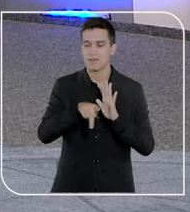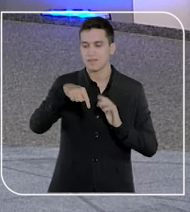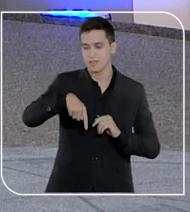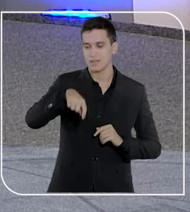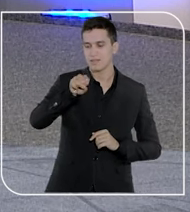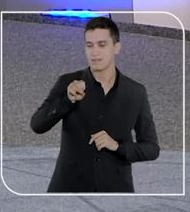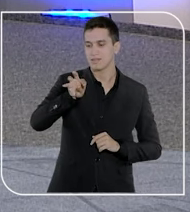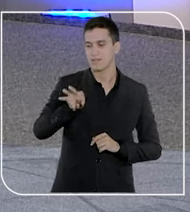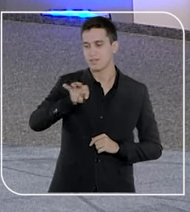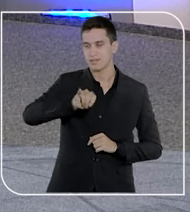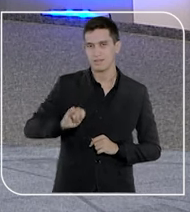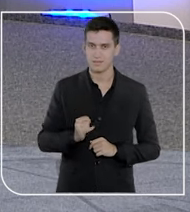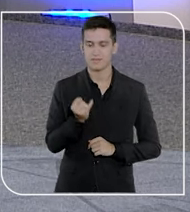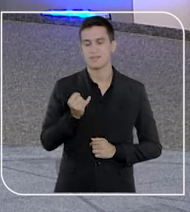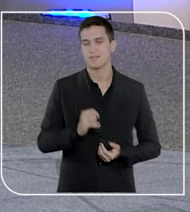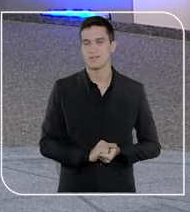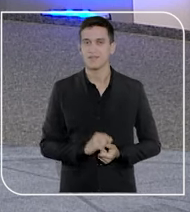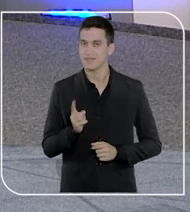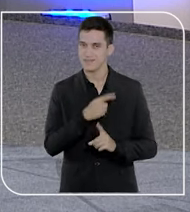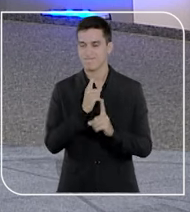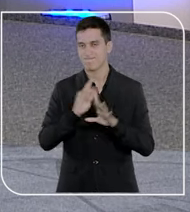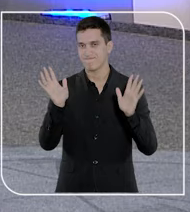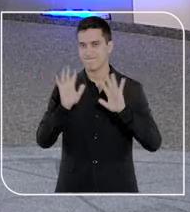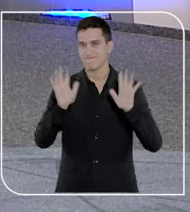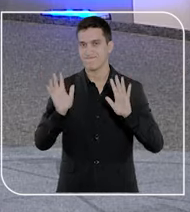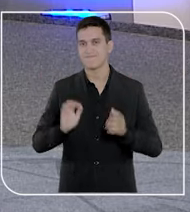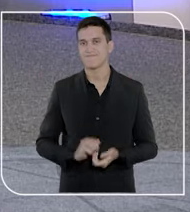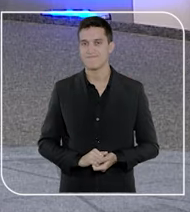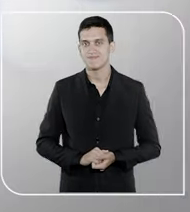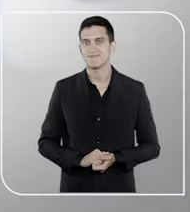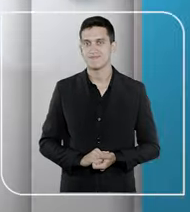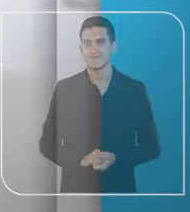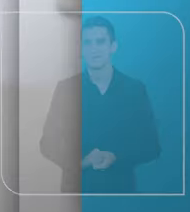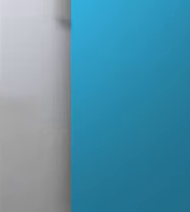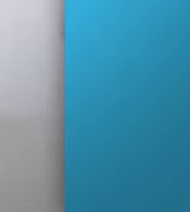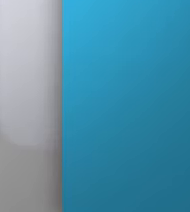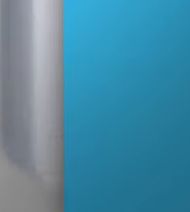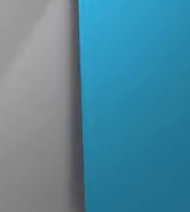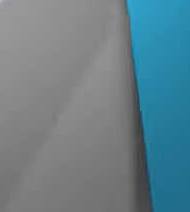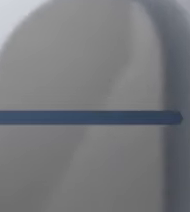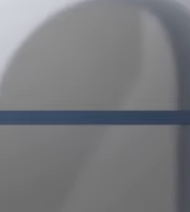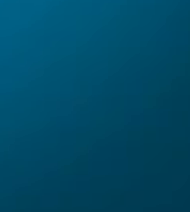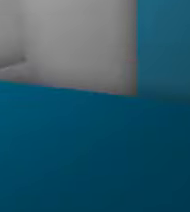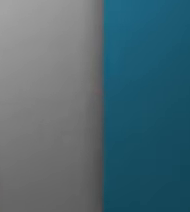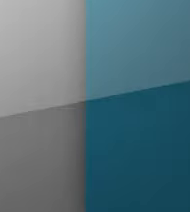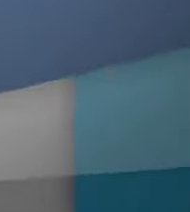Social do Superior Tribunal de Justiça. A gente se encontra! Música